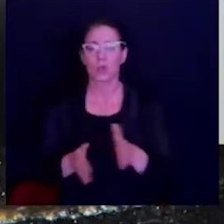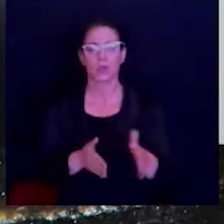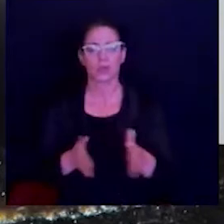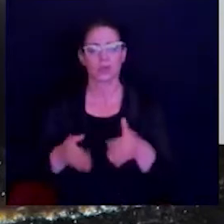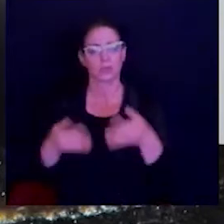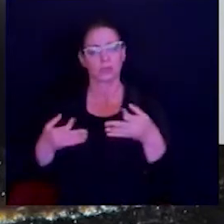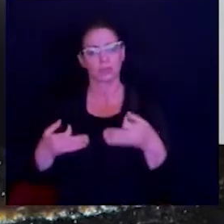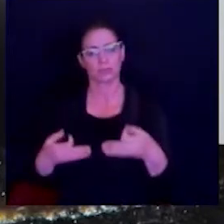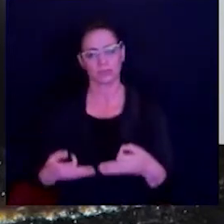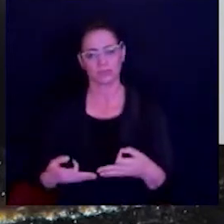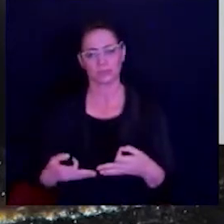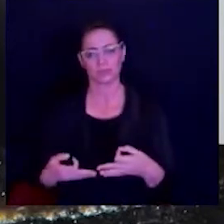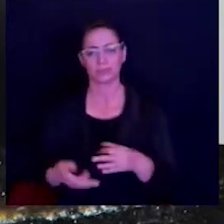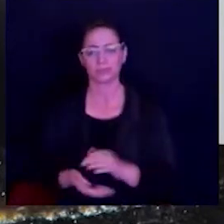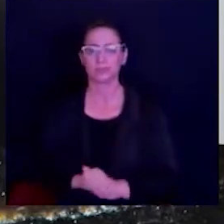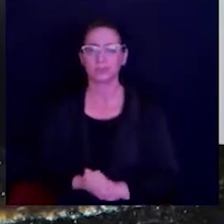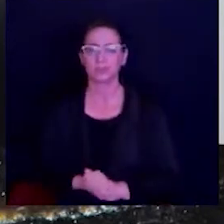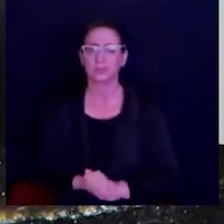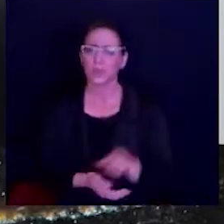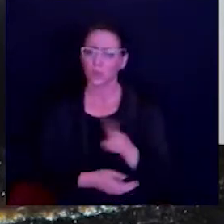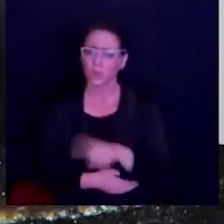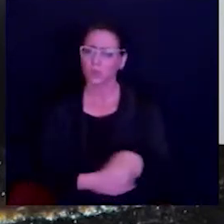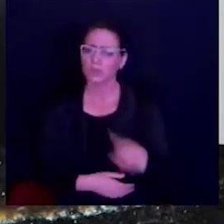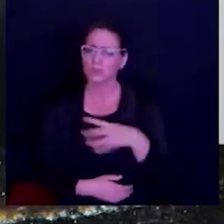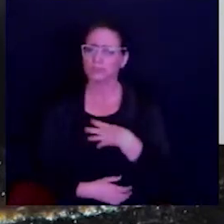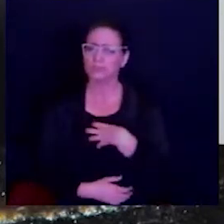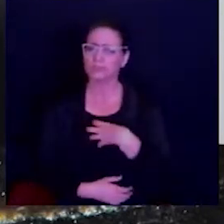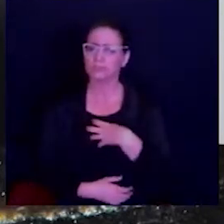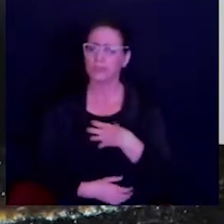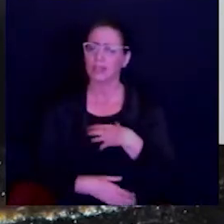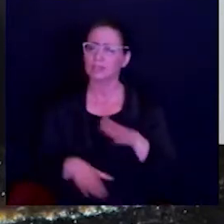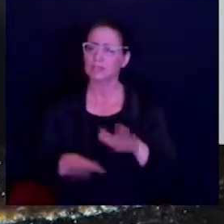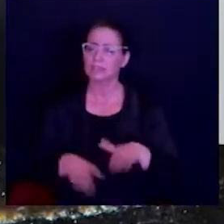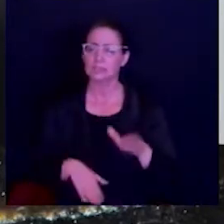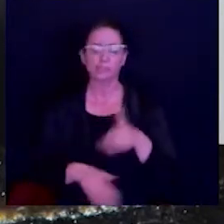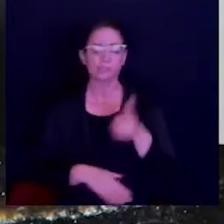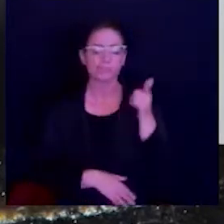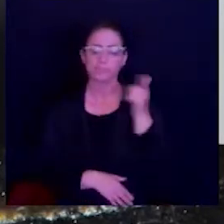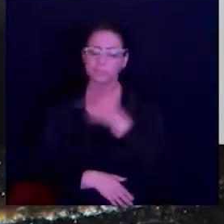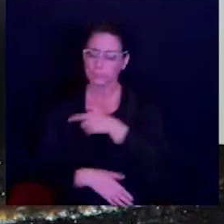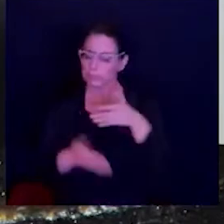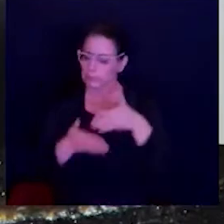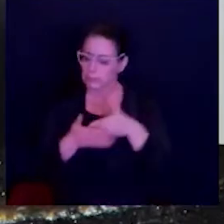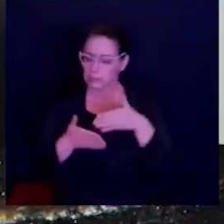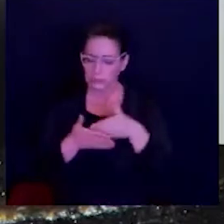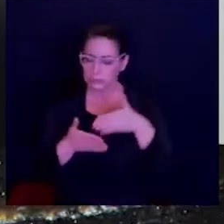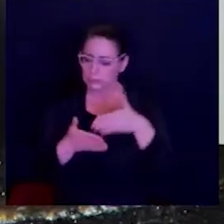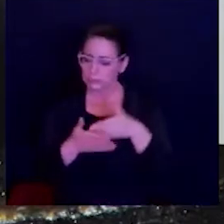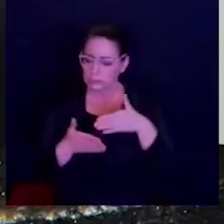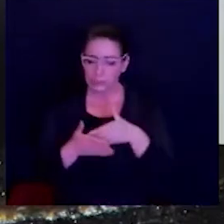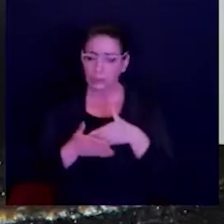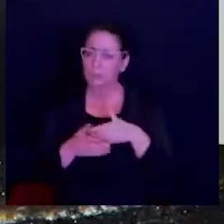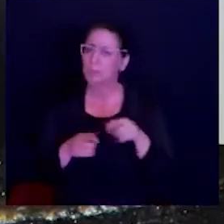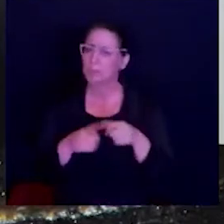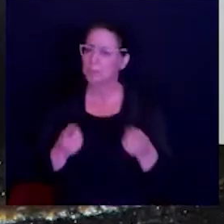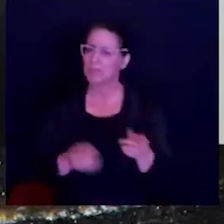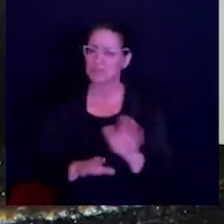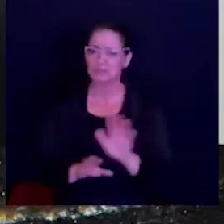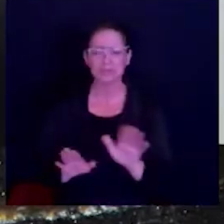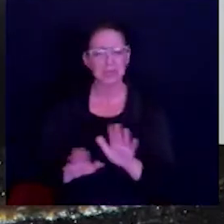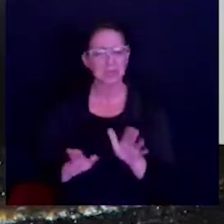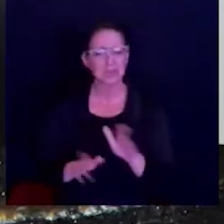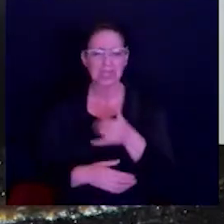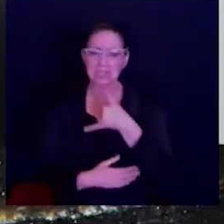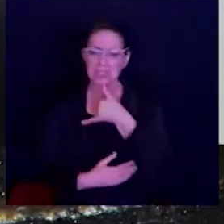esperado. Vocês irão se sentir muitas vezes impotentes face a tantas coisas, mas não se deixem